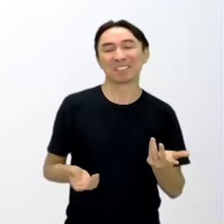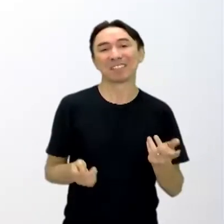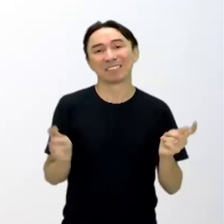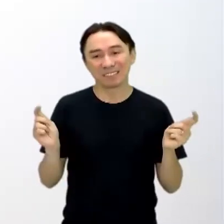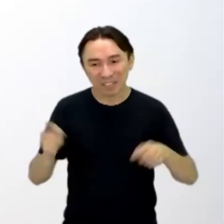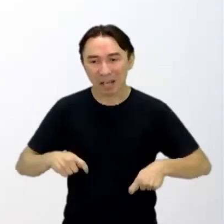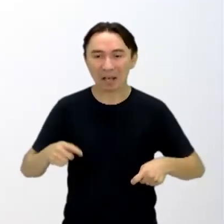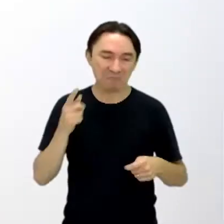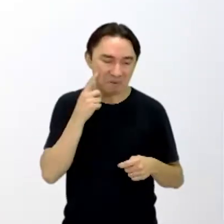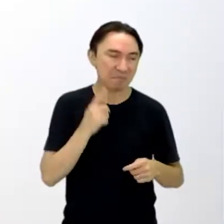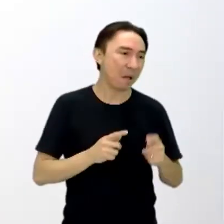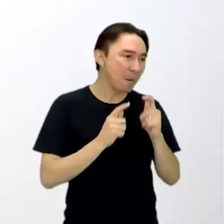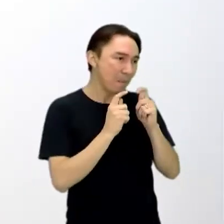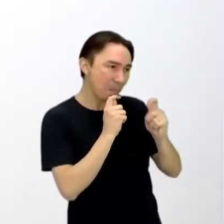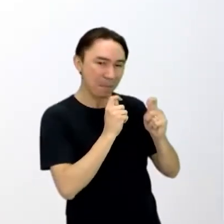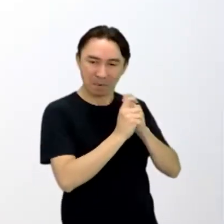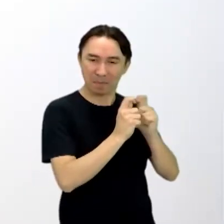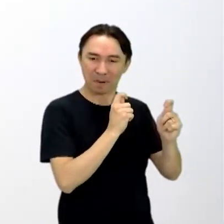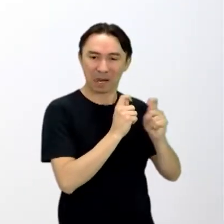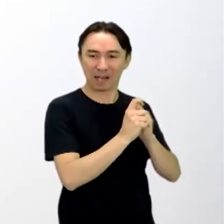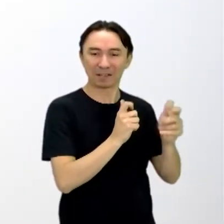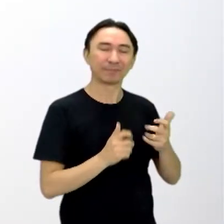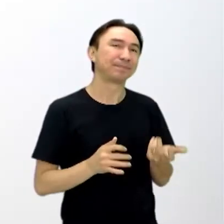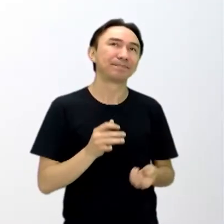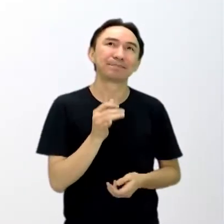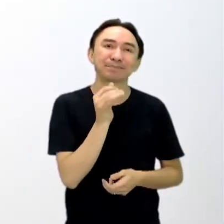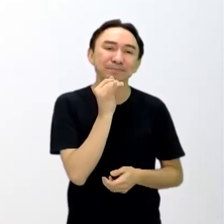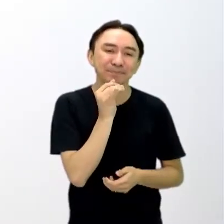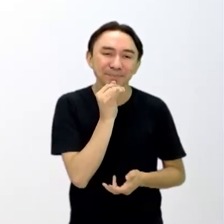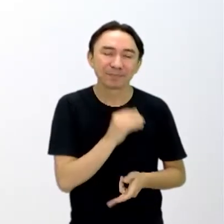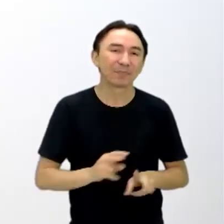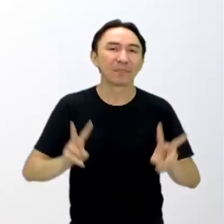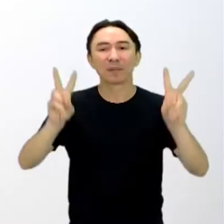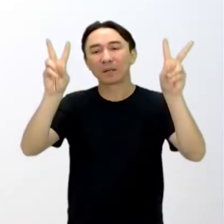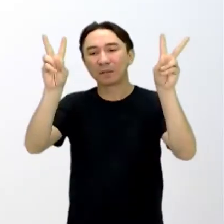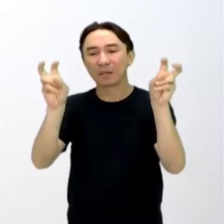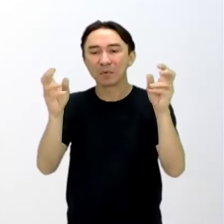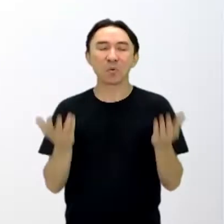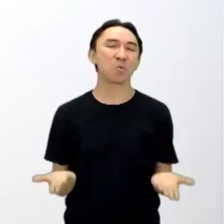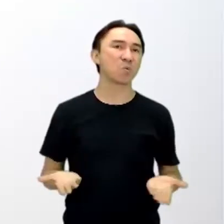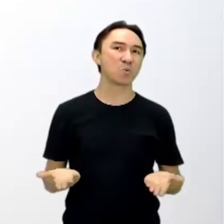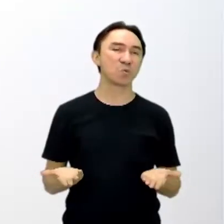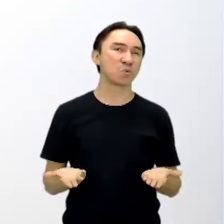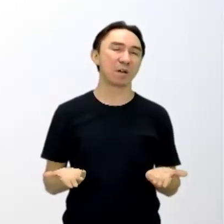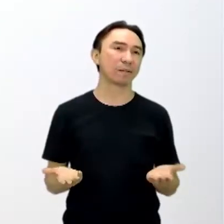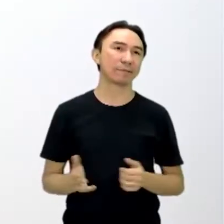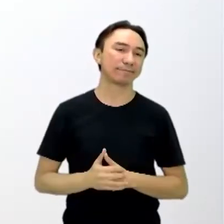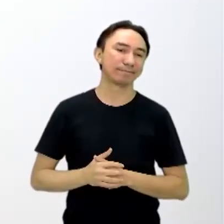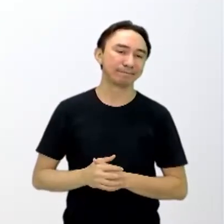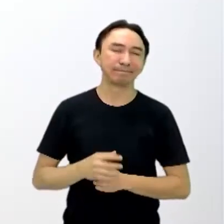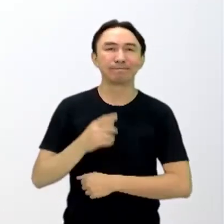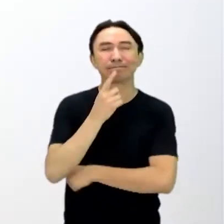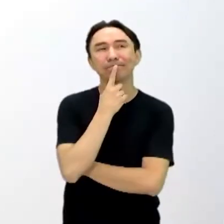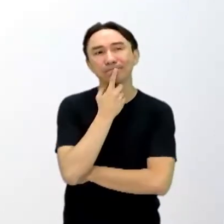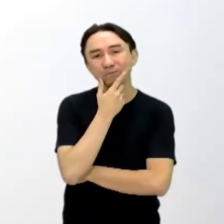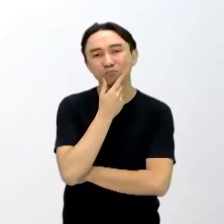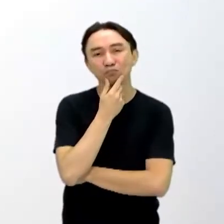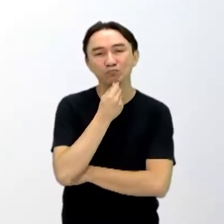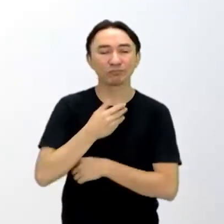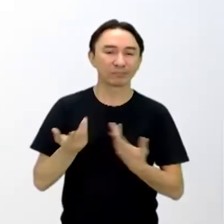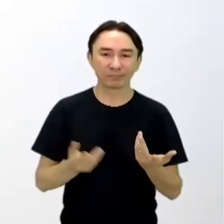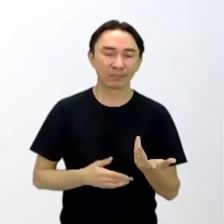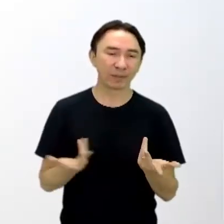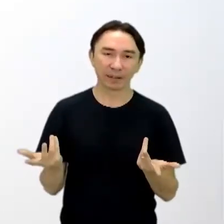essa entrevista. Então, pensem aí num assunto em destaque no momento. Vamos pensar na adoção, né?